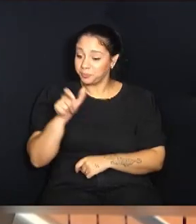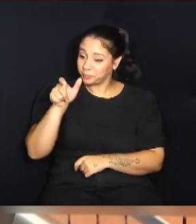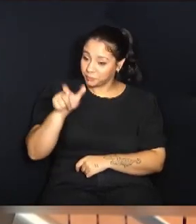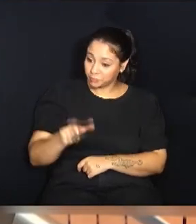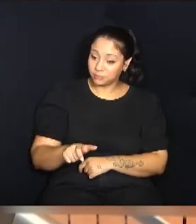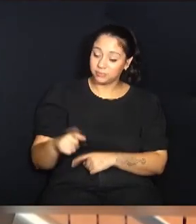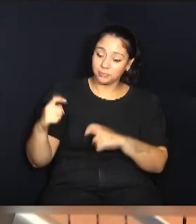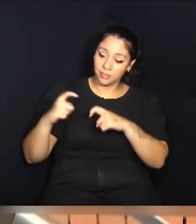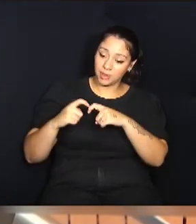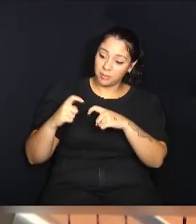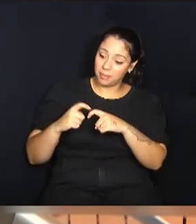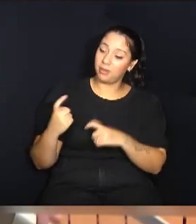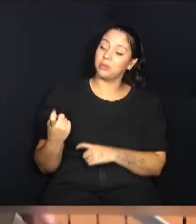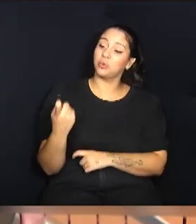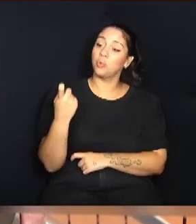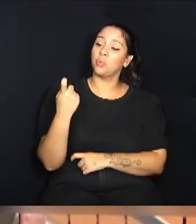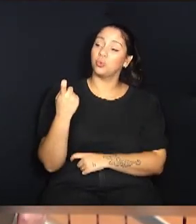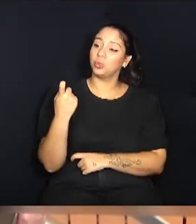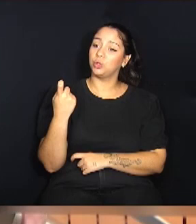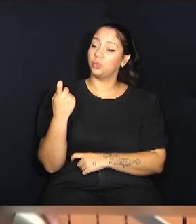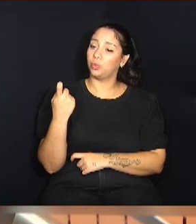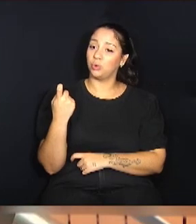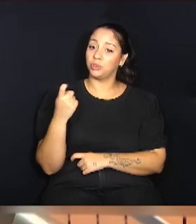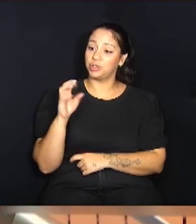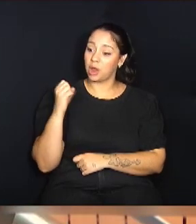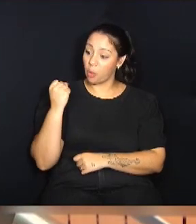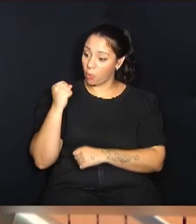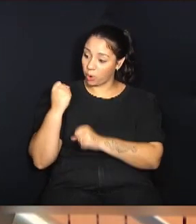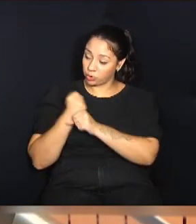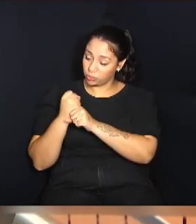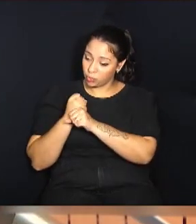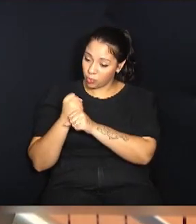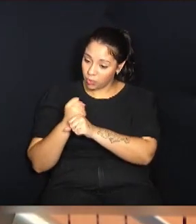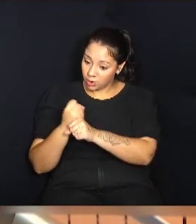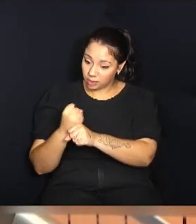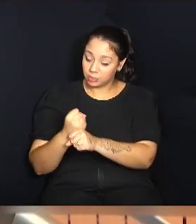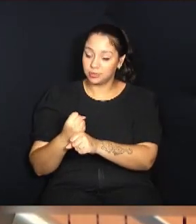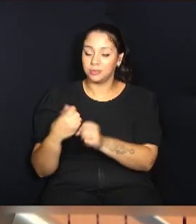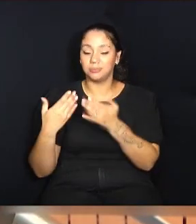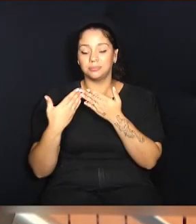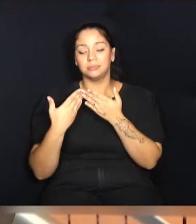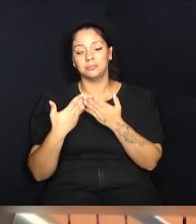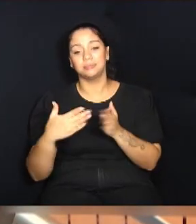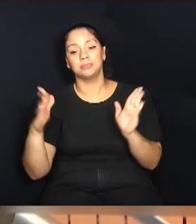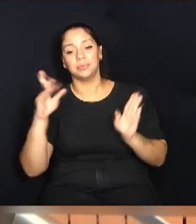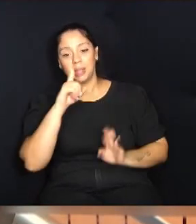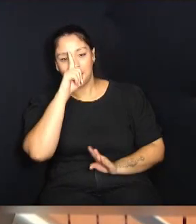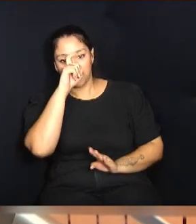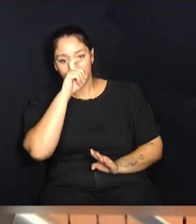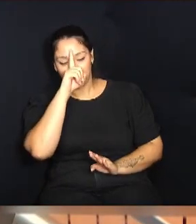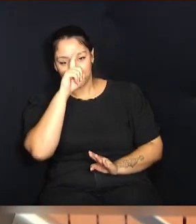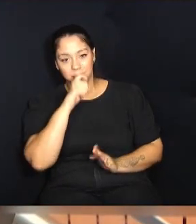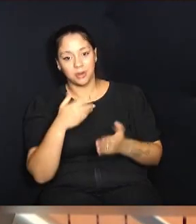que, depois de quase 8 anos buscando, abriu as portas do hospital para mim.